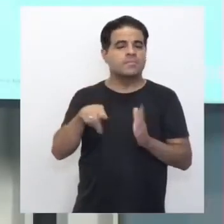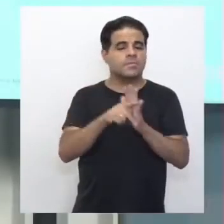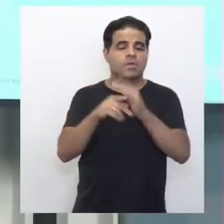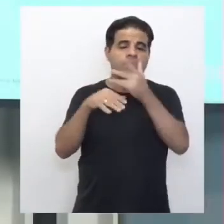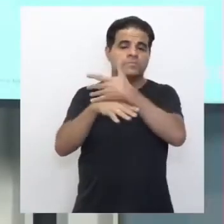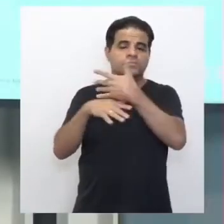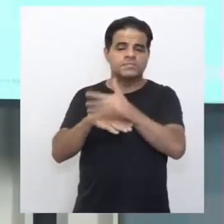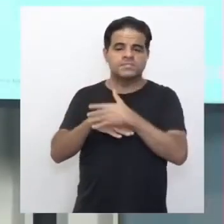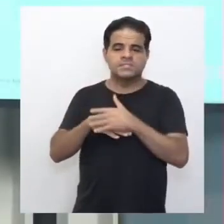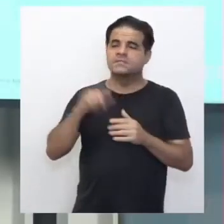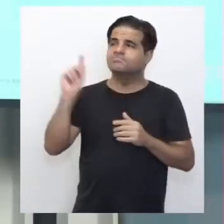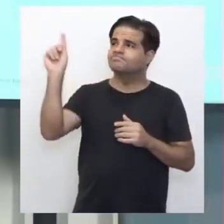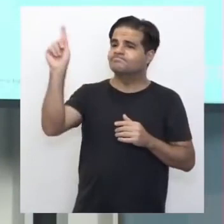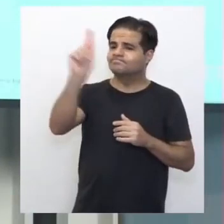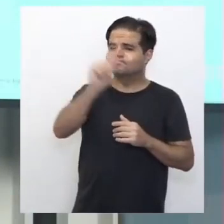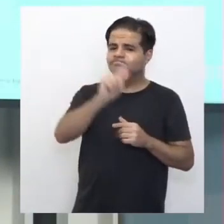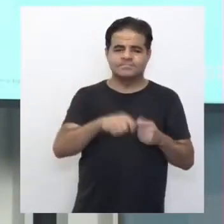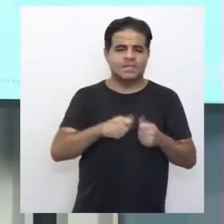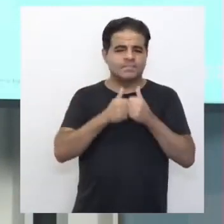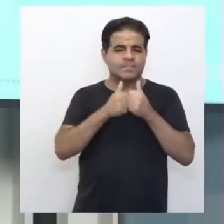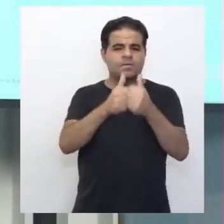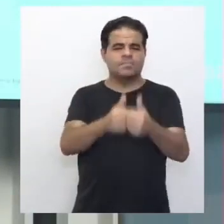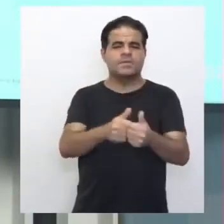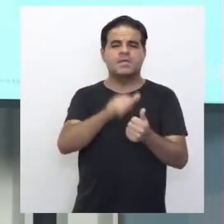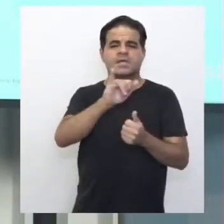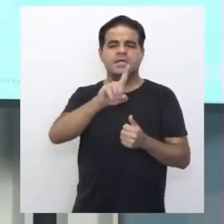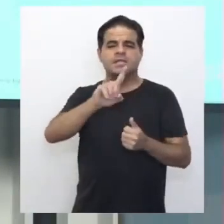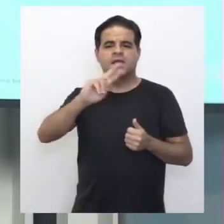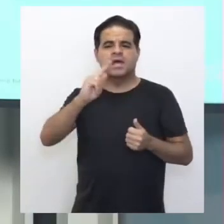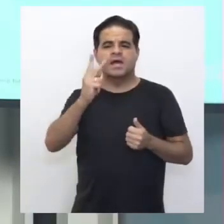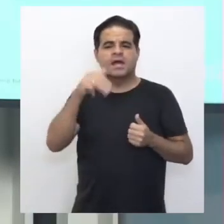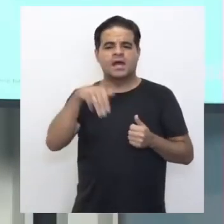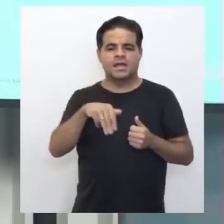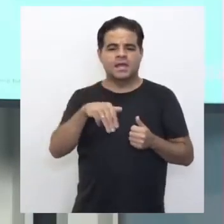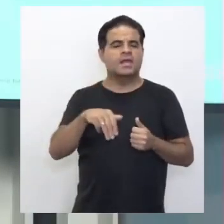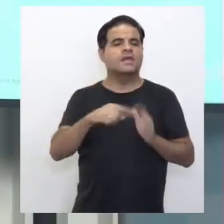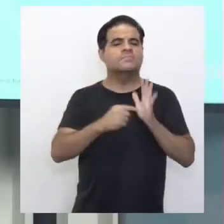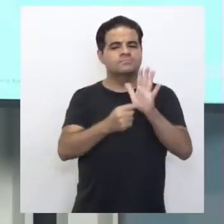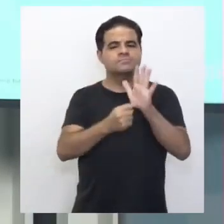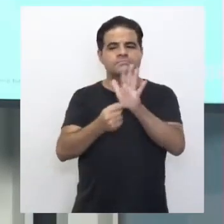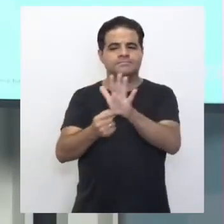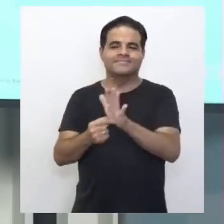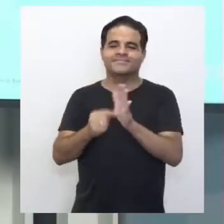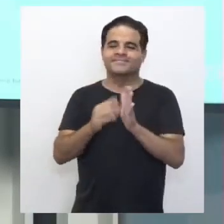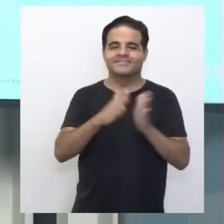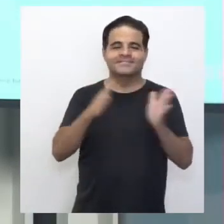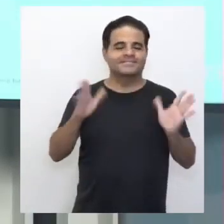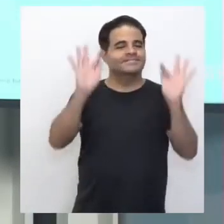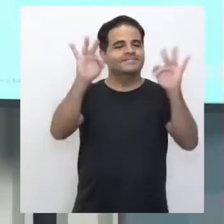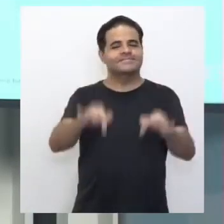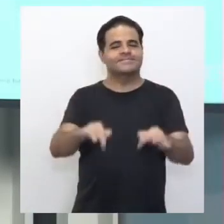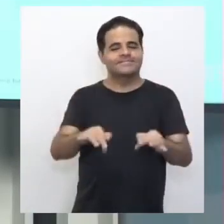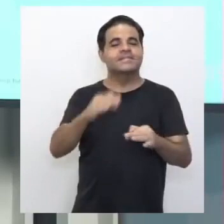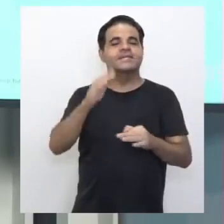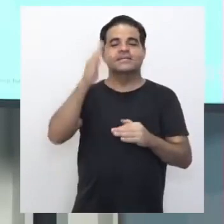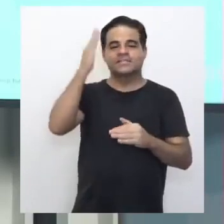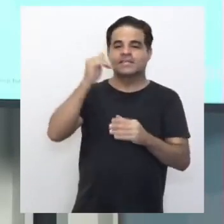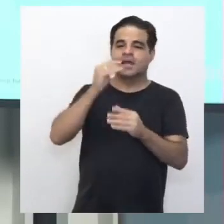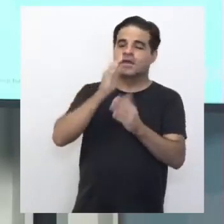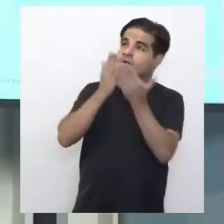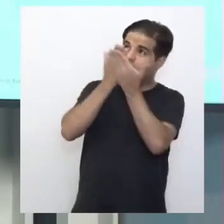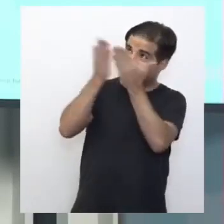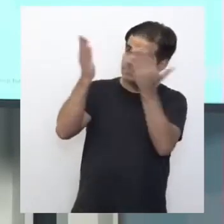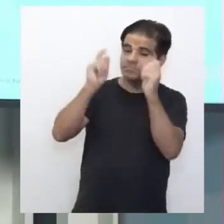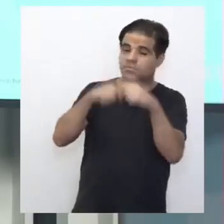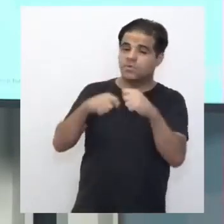vocês podem acompanhar como é que está, né, o IDH dos municípios na qual vocês moram. Né, e para finalizar, um Saiba Mais, né,